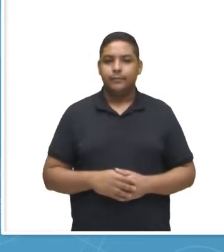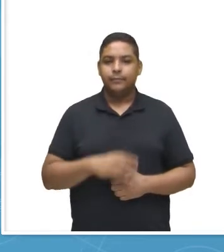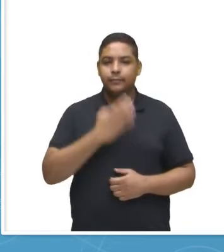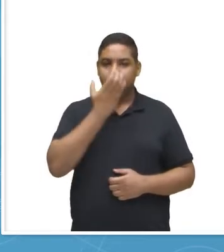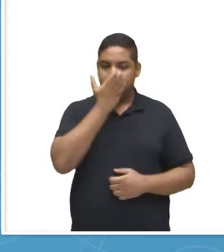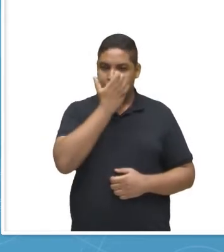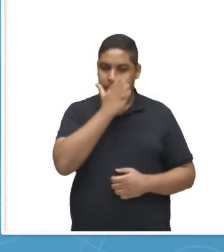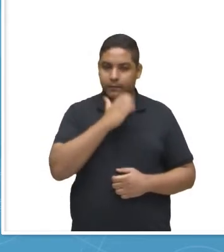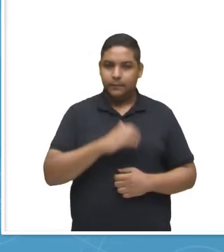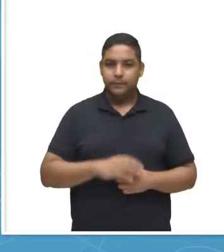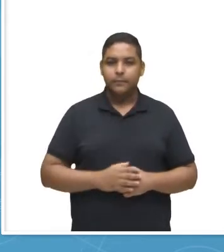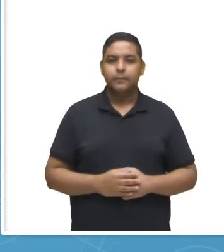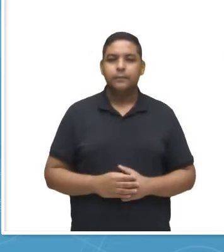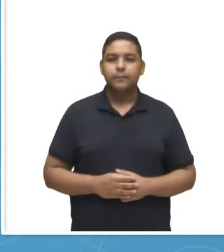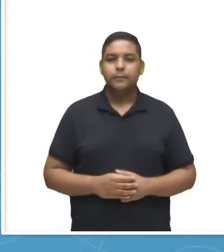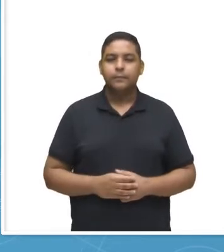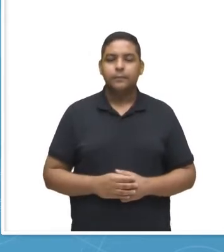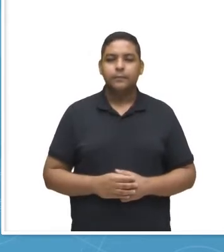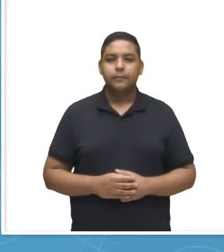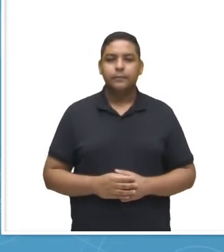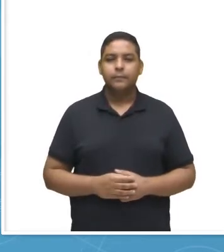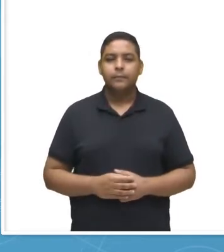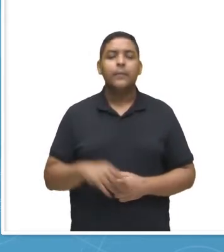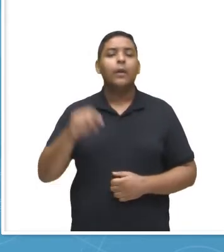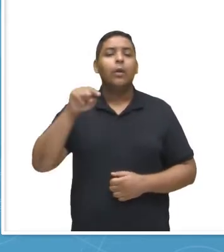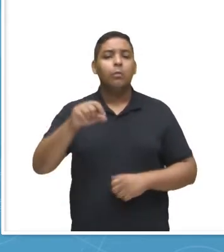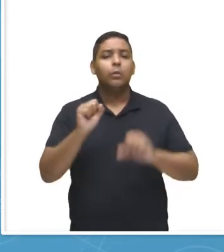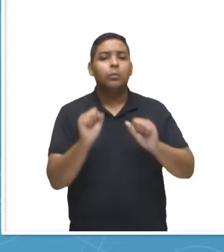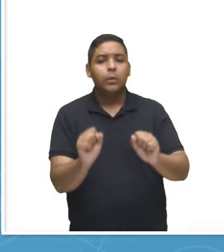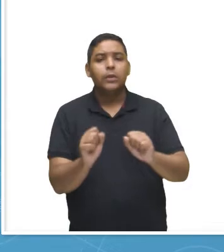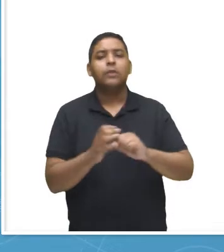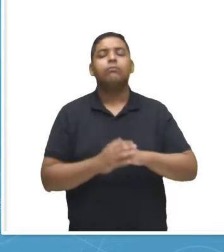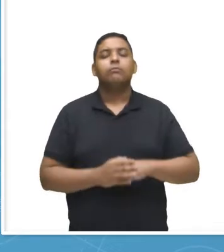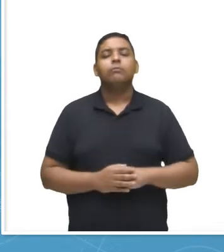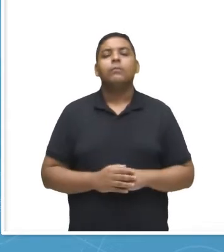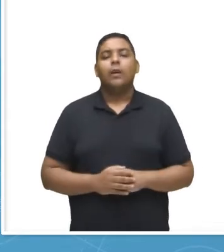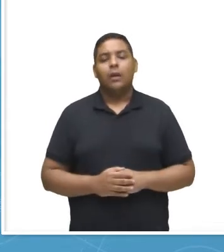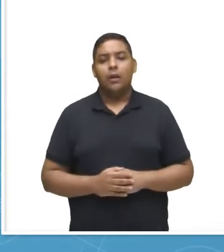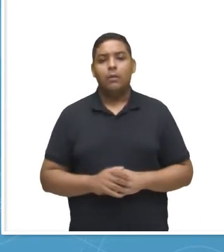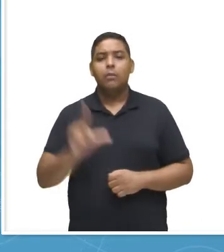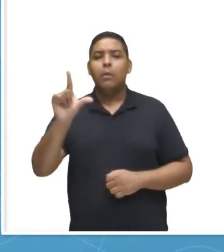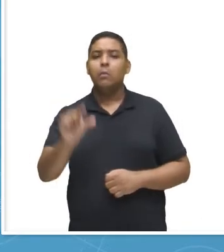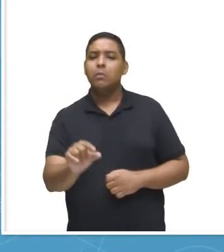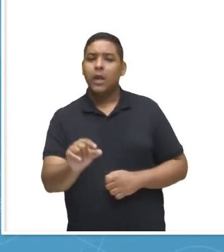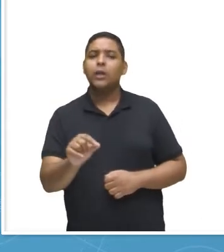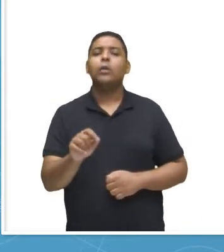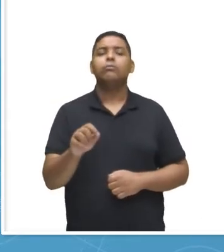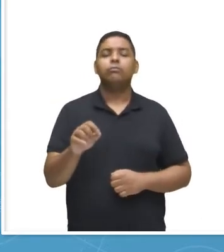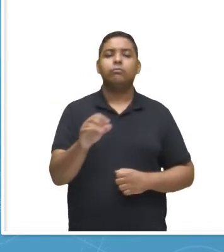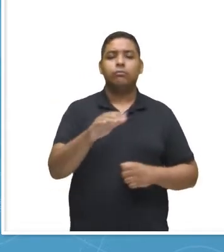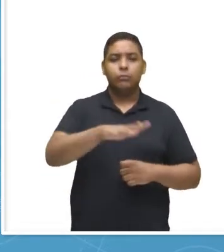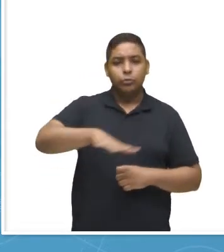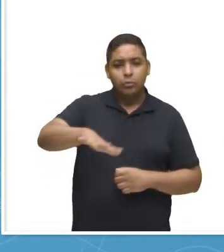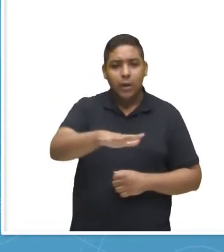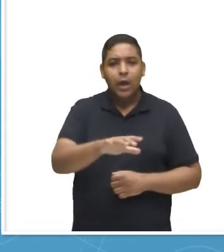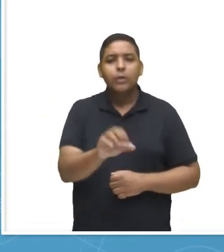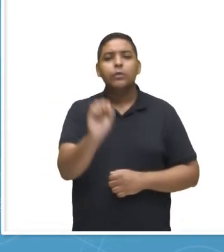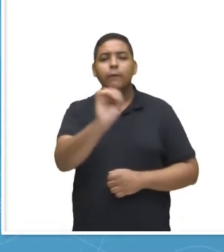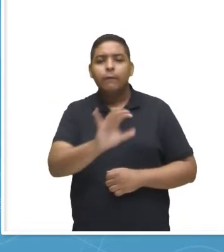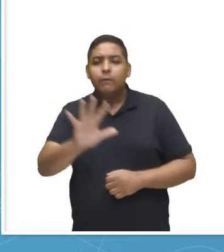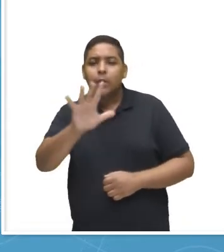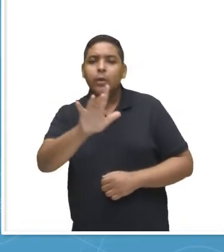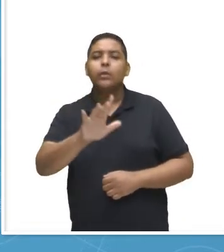ideia da alternativa correta, né? Letra C. O ponto pode ser definido como o menor espaço entre duas figuras geométricas.